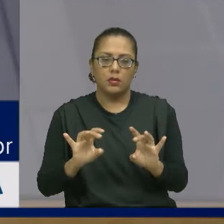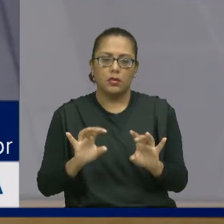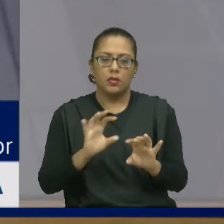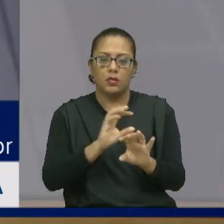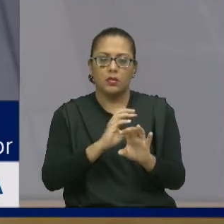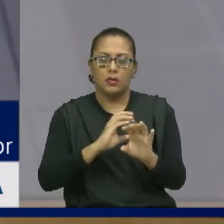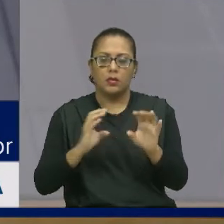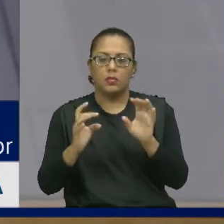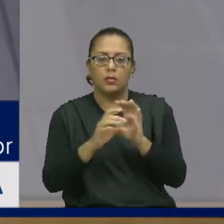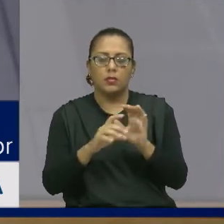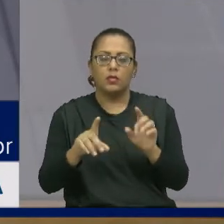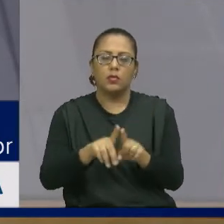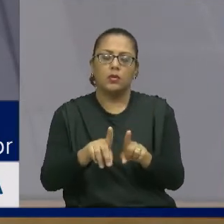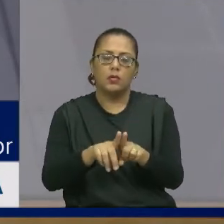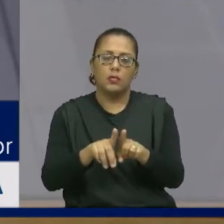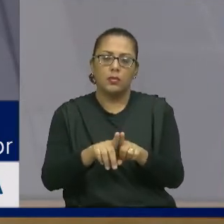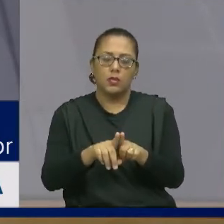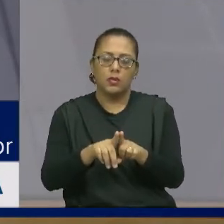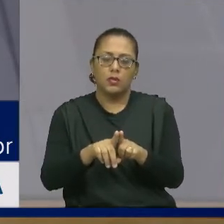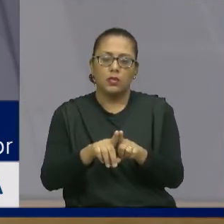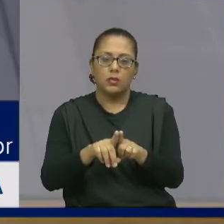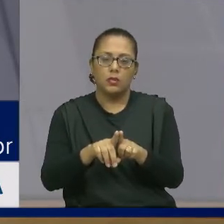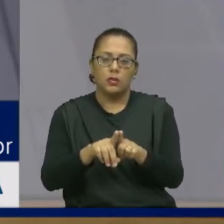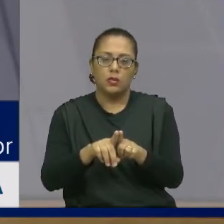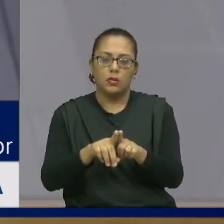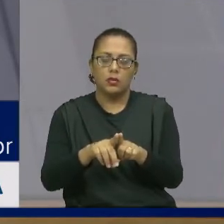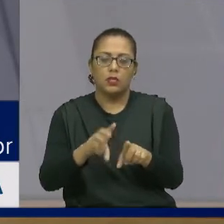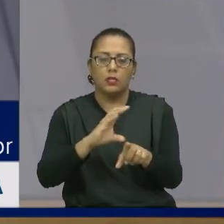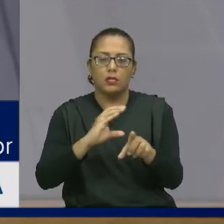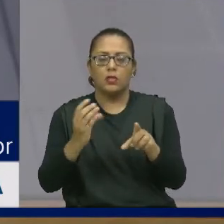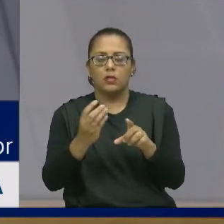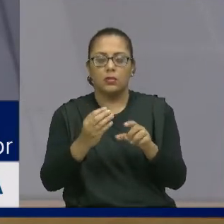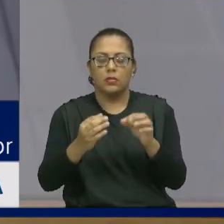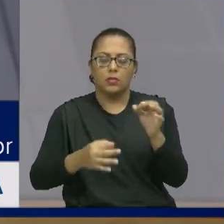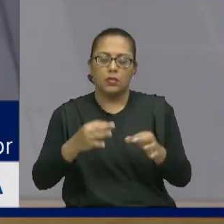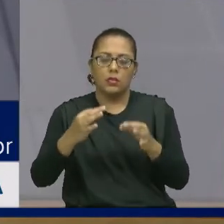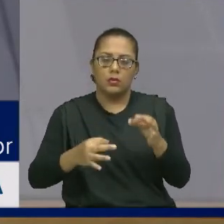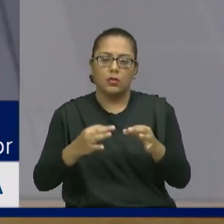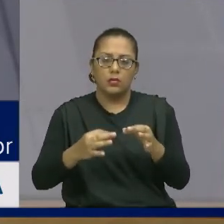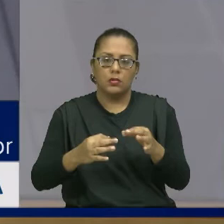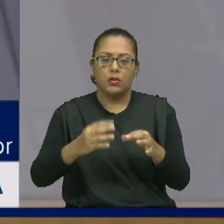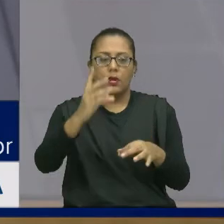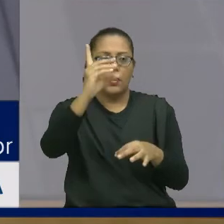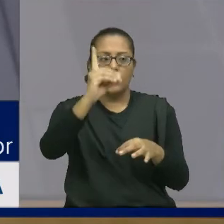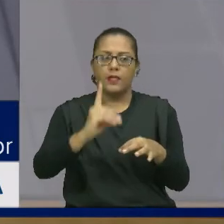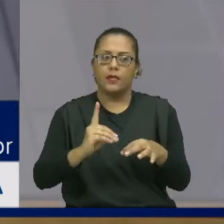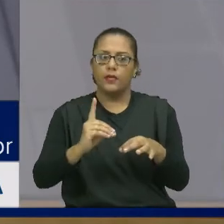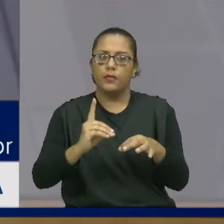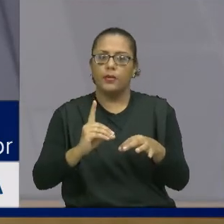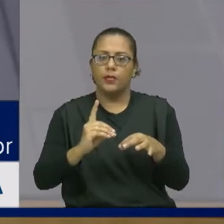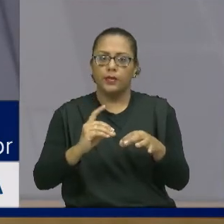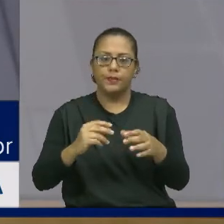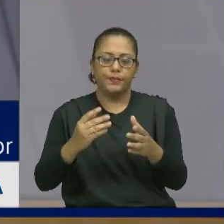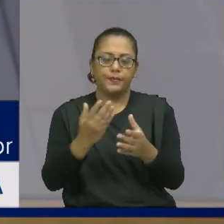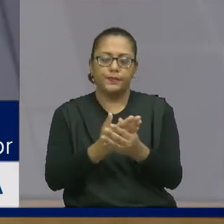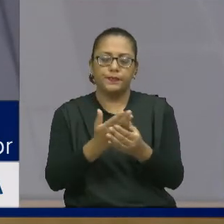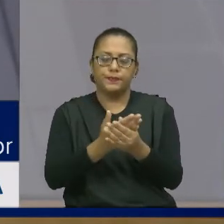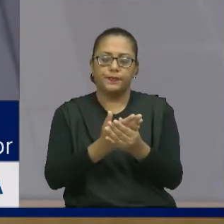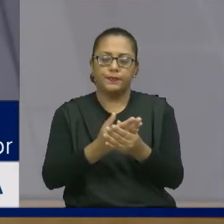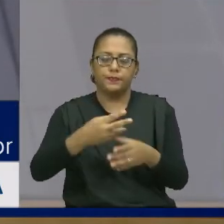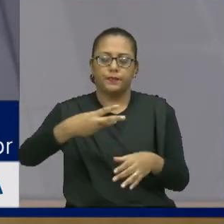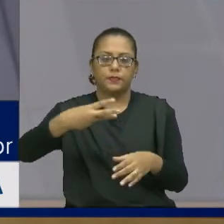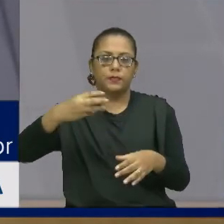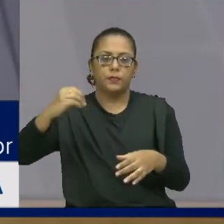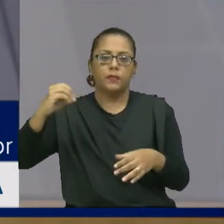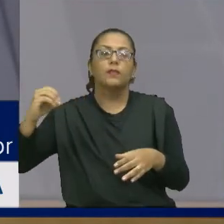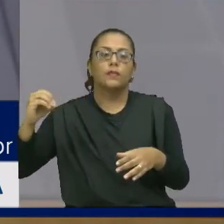Tributária e na Câmara Julgadora do Direito do Consumidor. O projeto